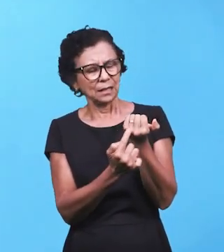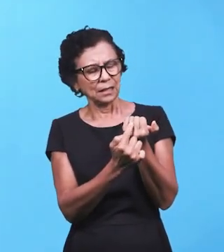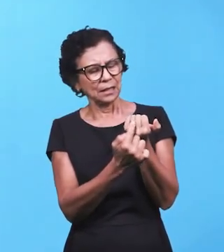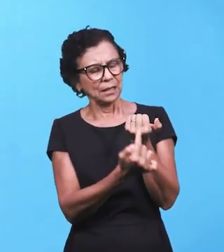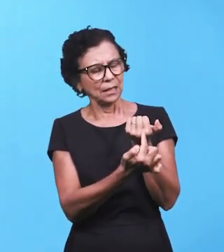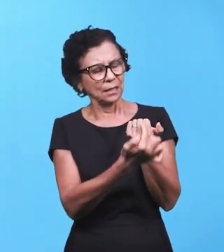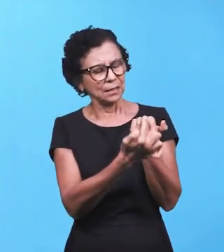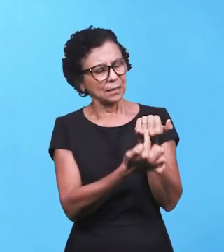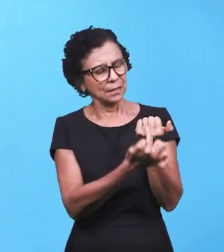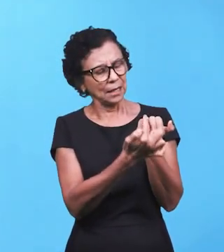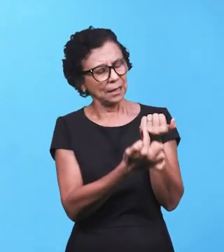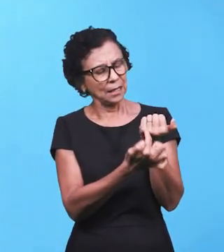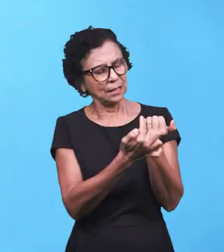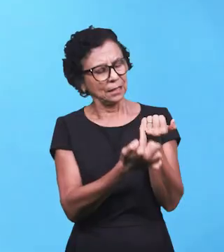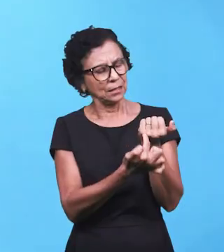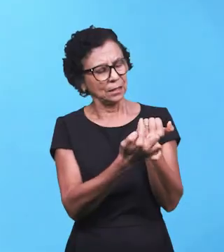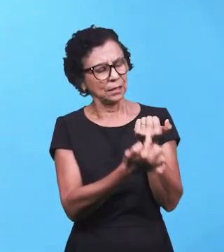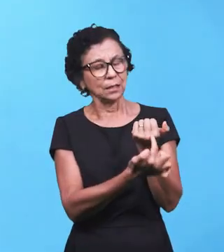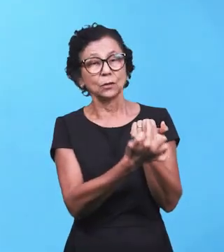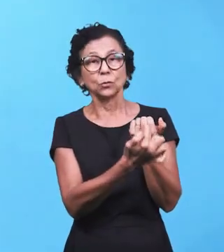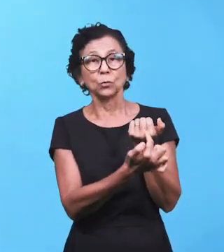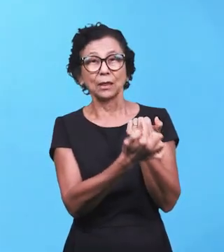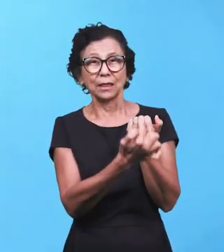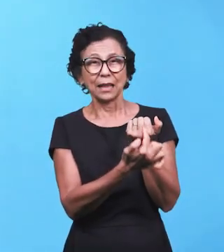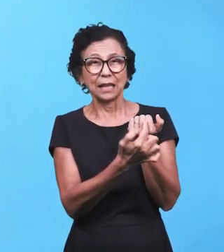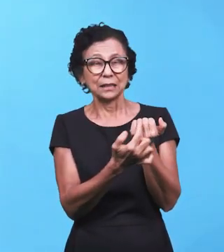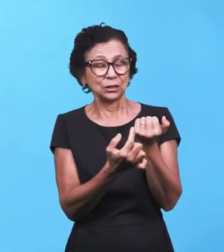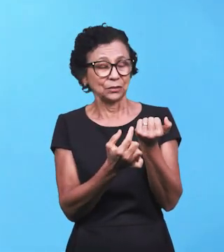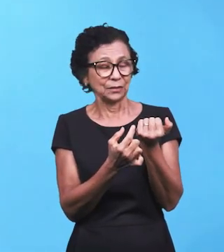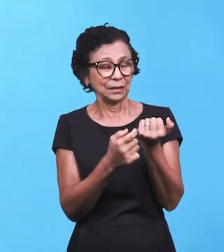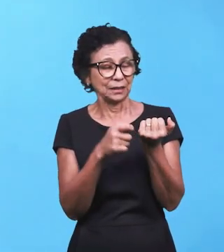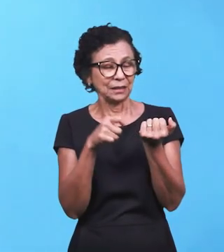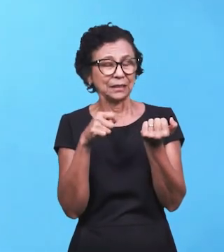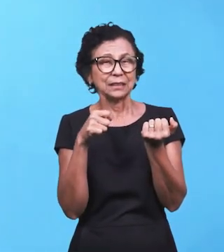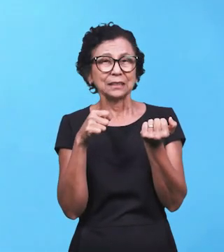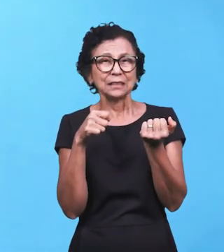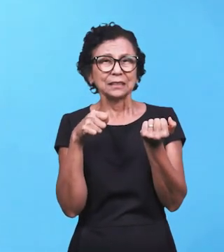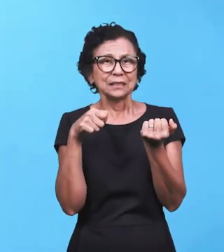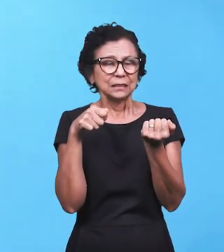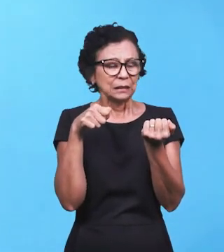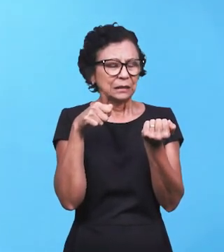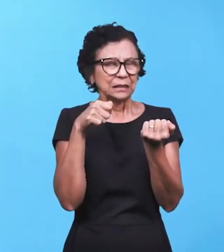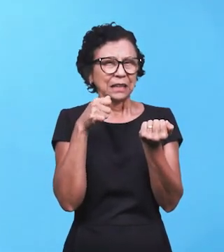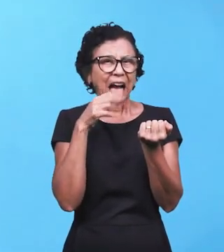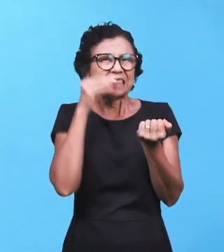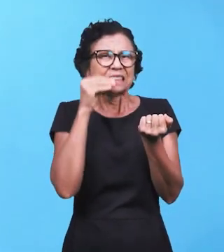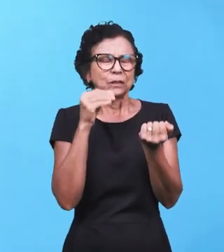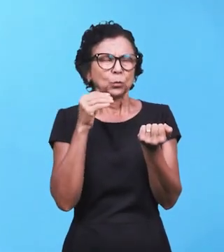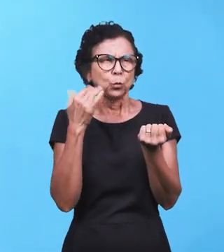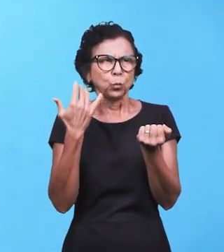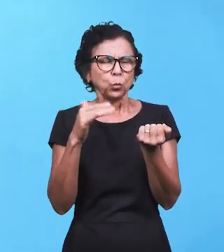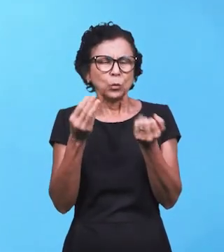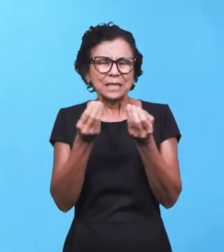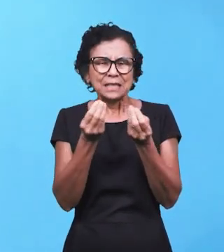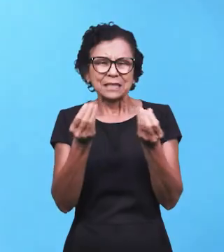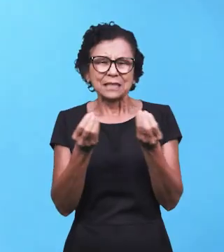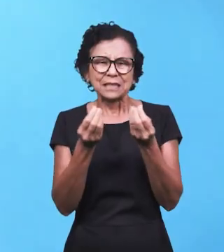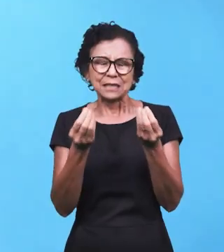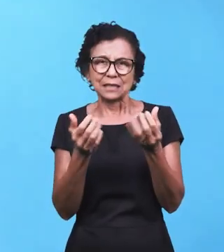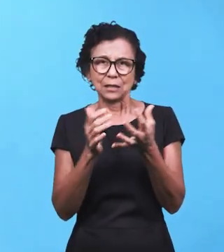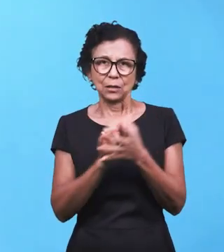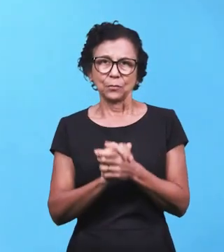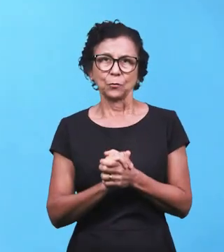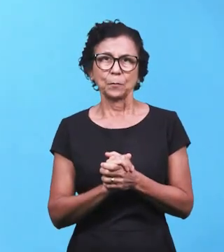os canalículos ali na sua frequência, o nervo passa a sensibilidade. Então essa composição tende a obliterar ali